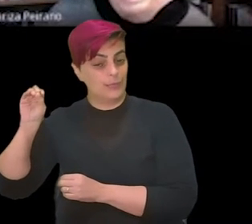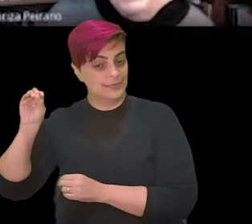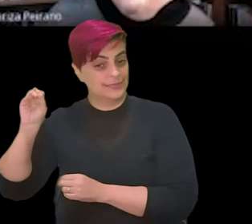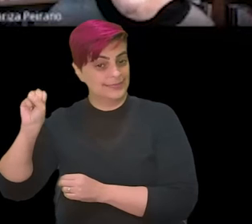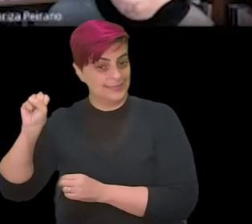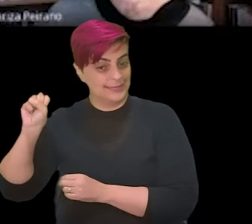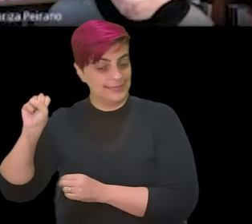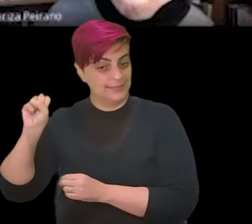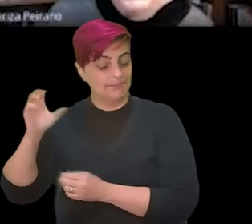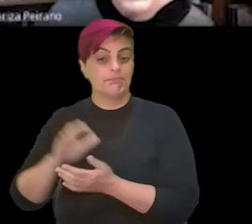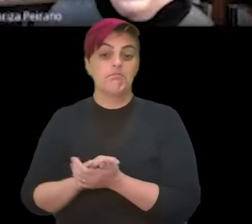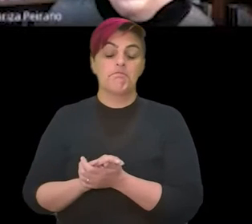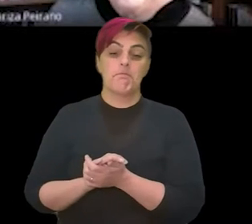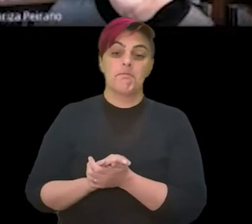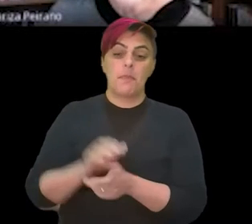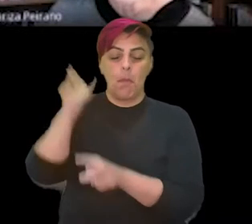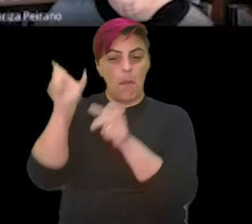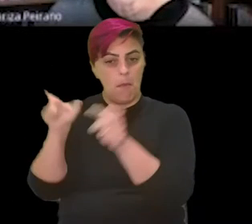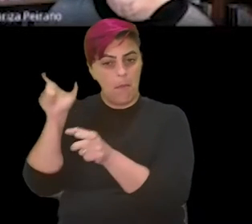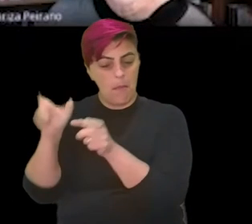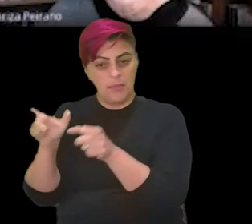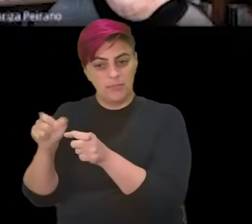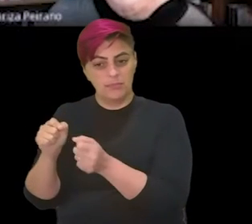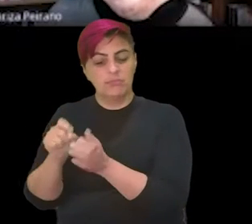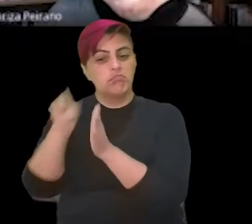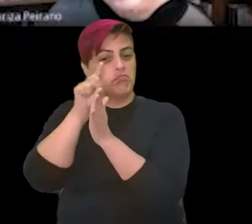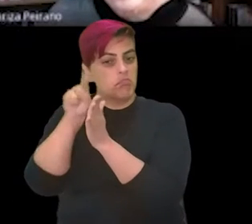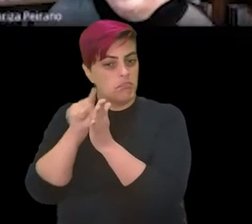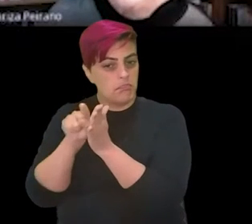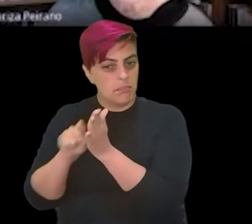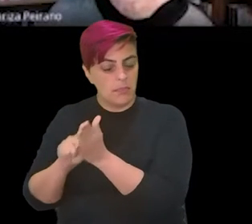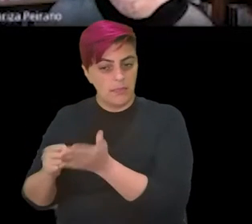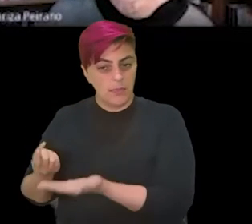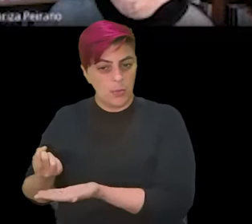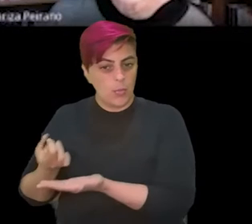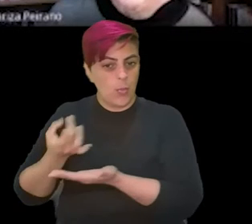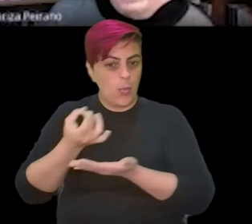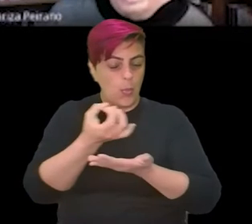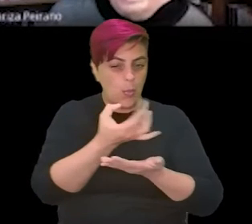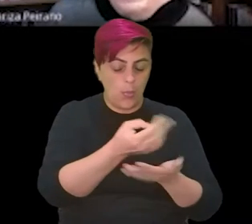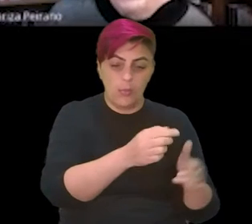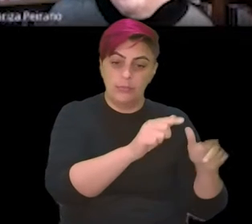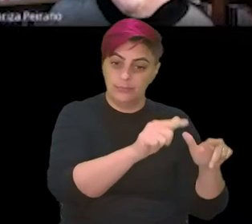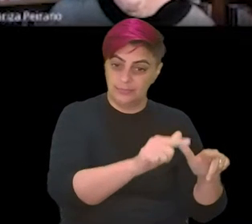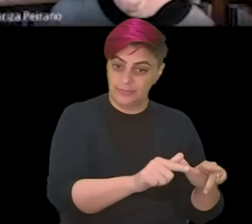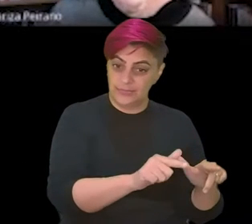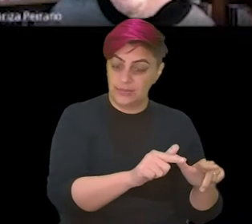campo, como os cientistas da Expedição Antropológica de Cambridge, no Estreito de